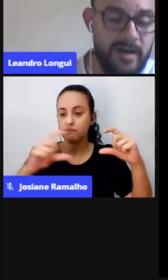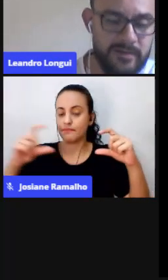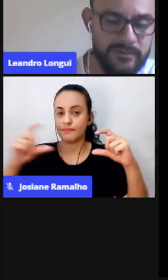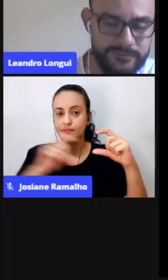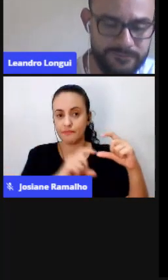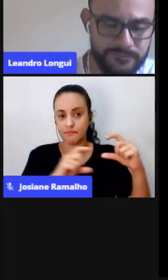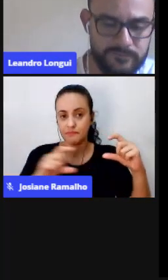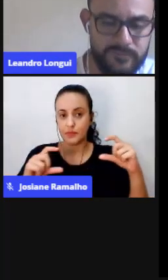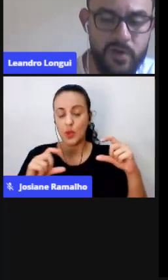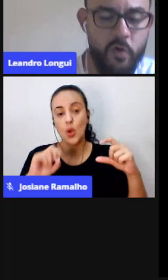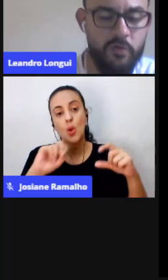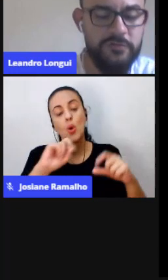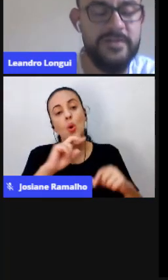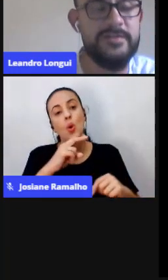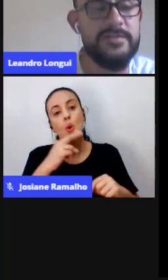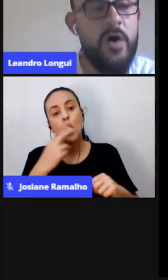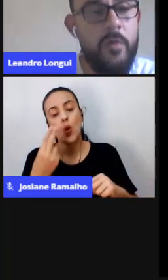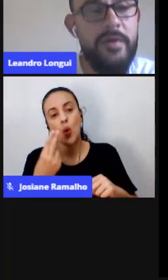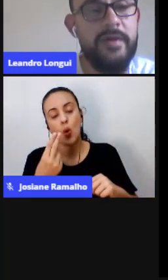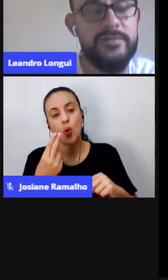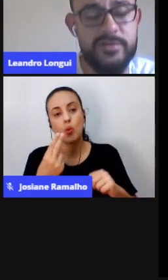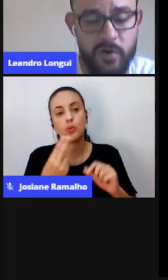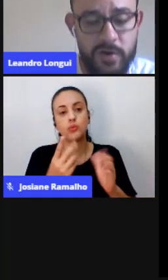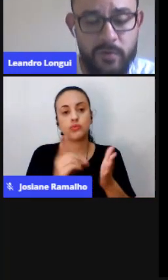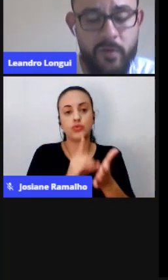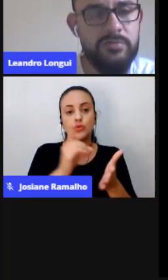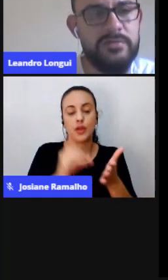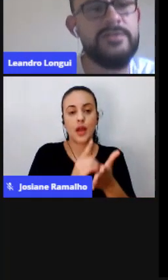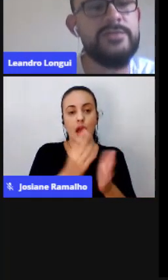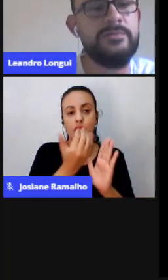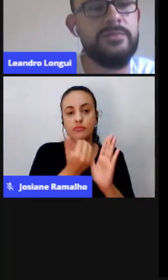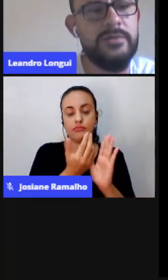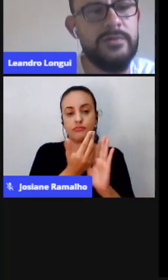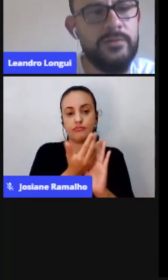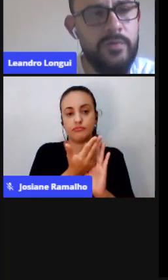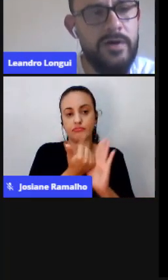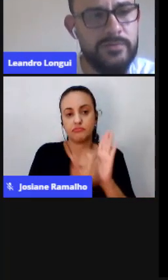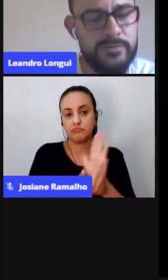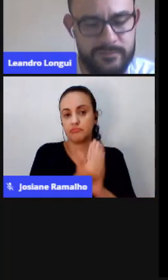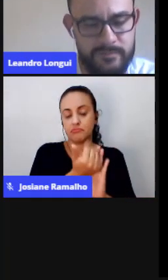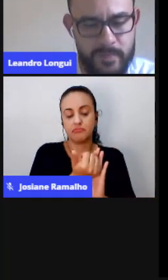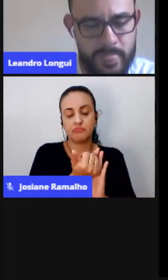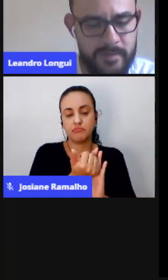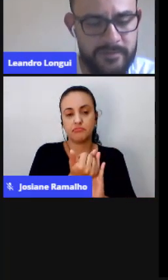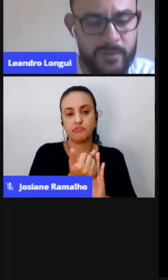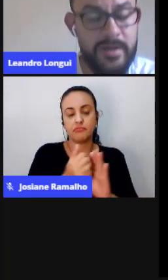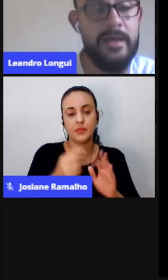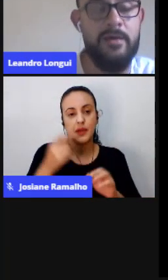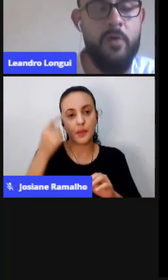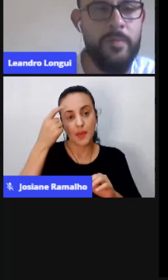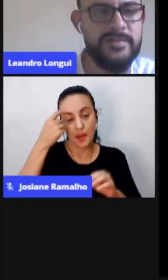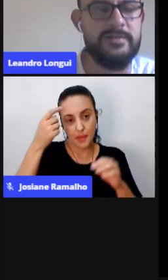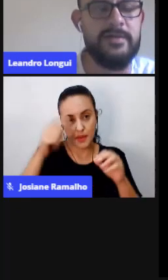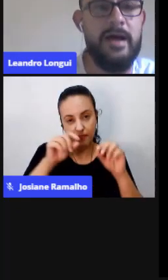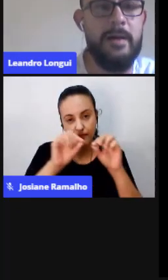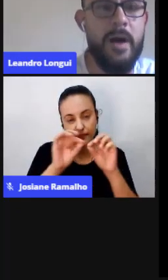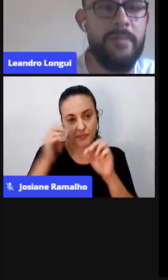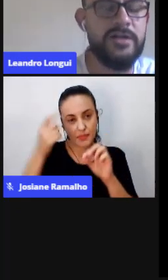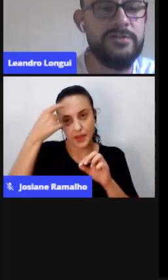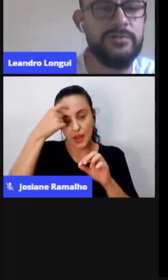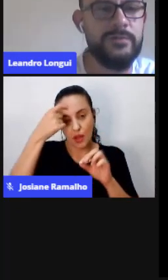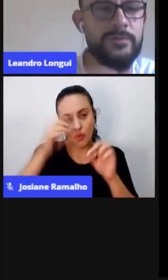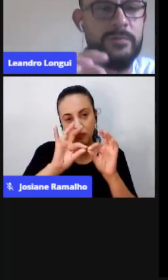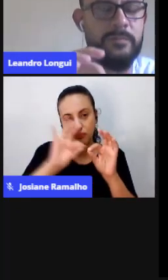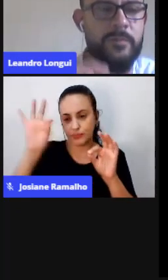dicionário ilustrado, com vistas ao momento histórico, ao contexto do aluno. Então, como assim?